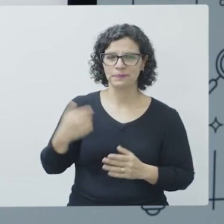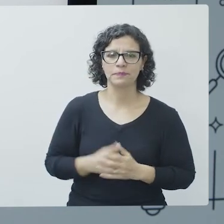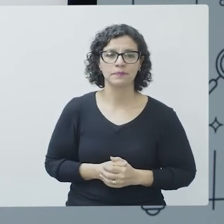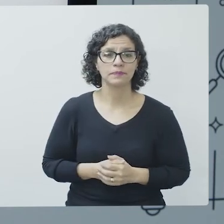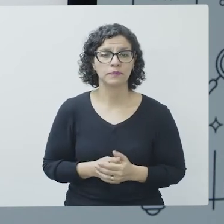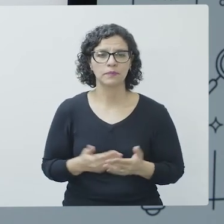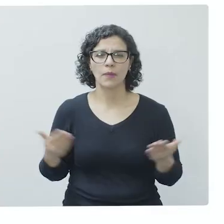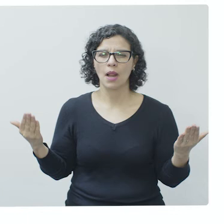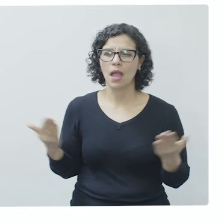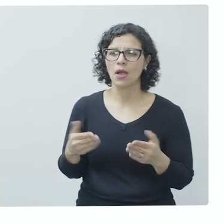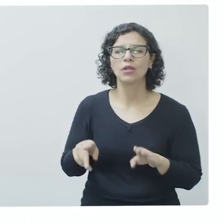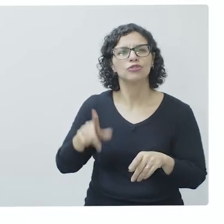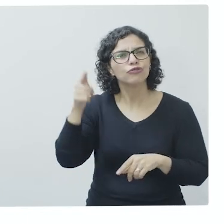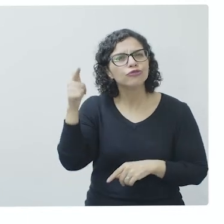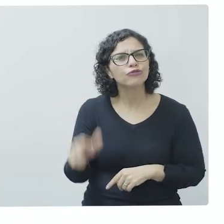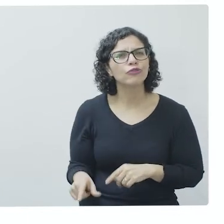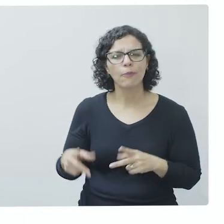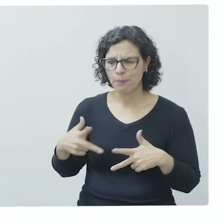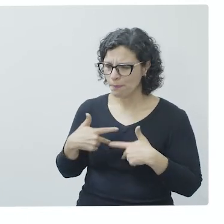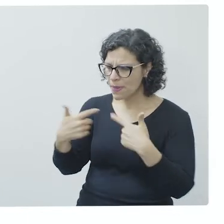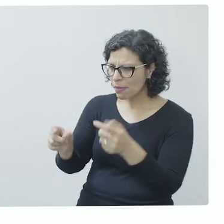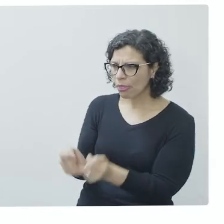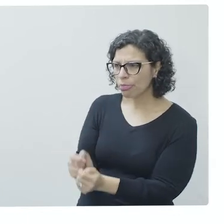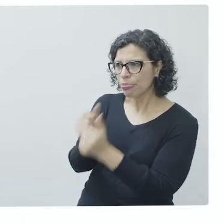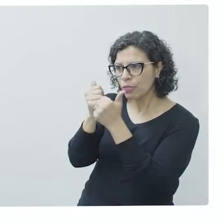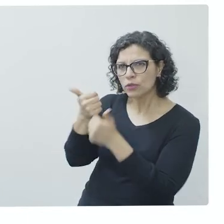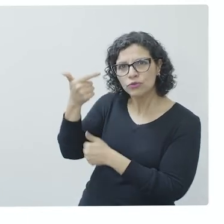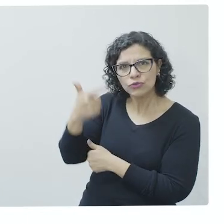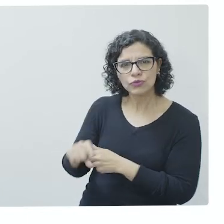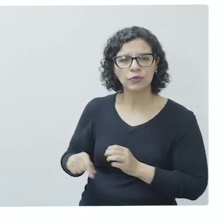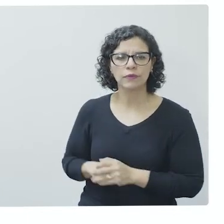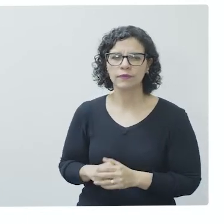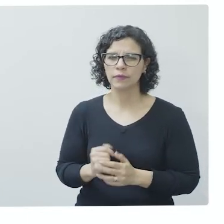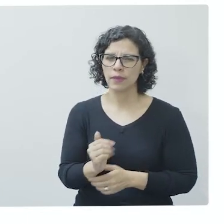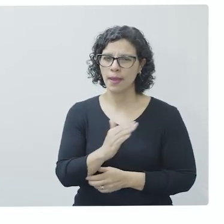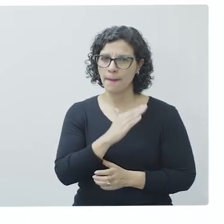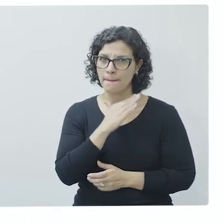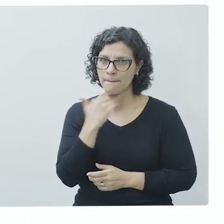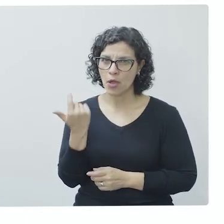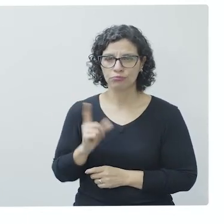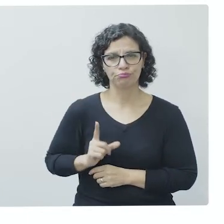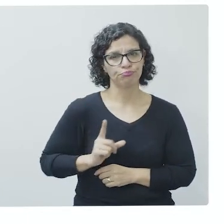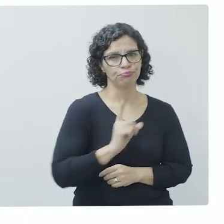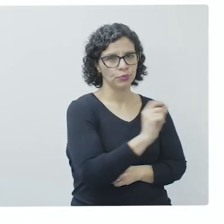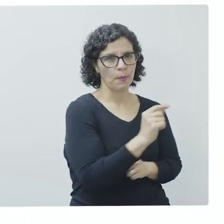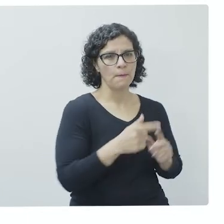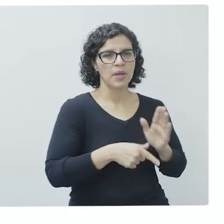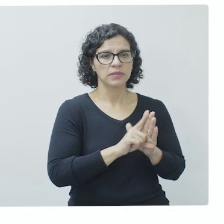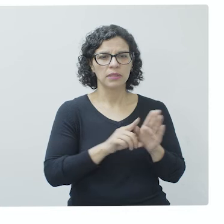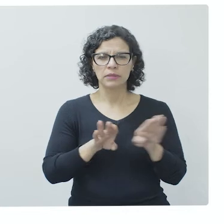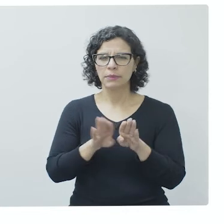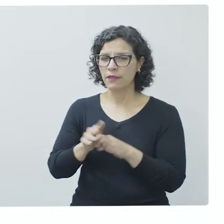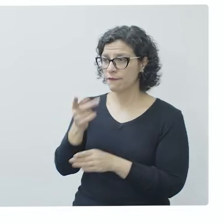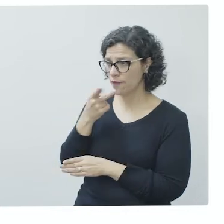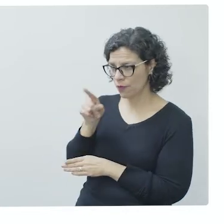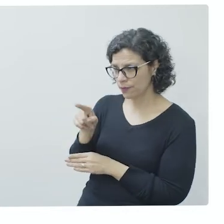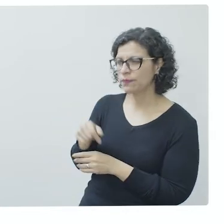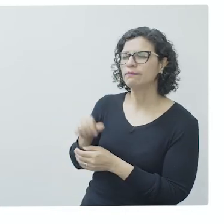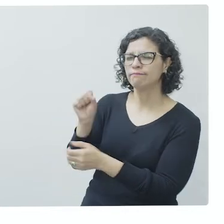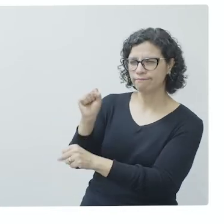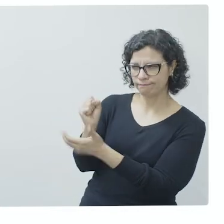só. Ao perceber que tinha sido enganada mais uma vez, a morte resolveu ir embora, mas antes fez uma